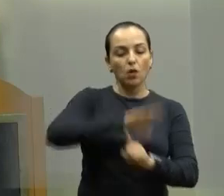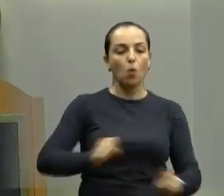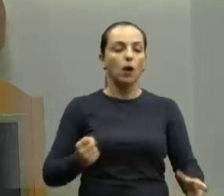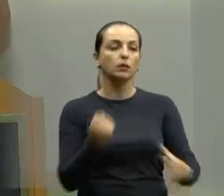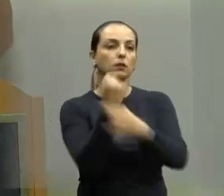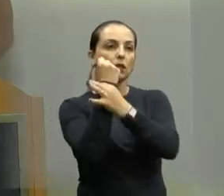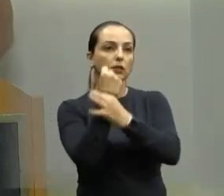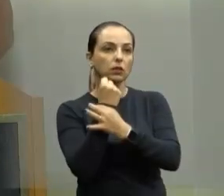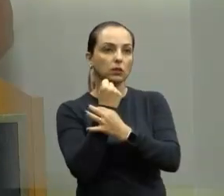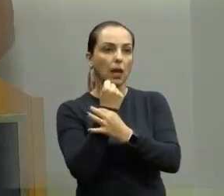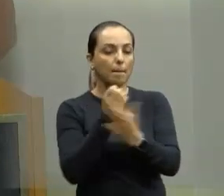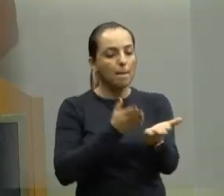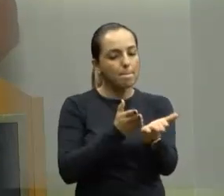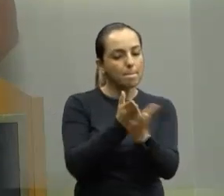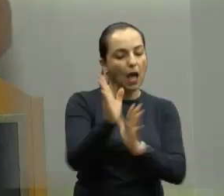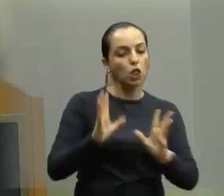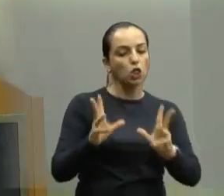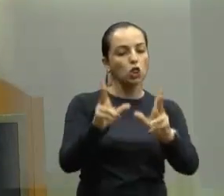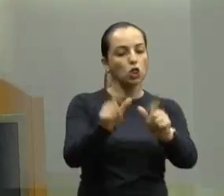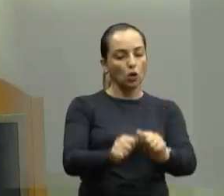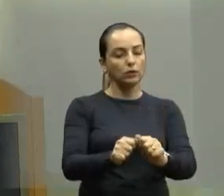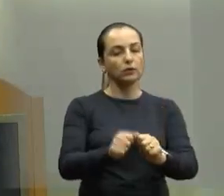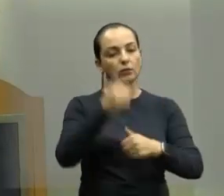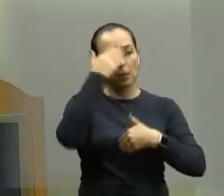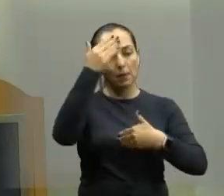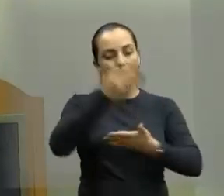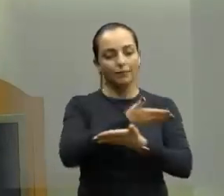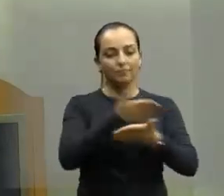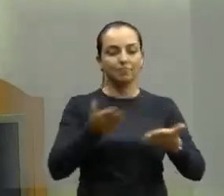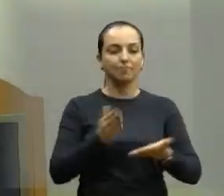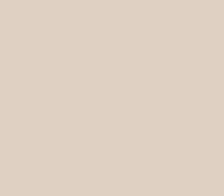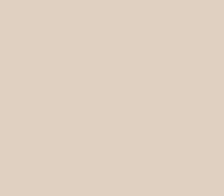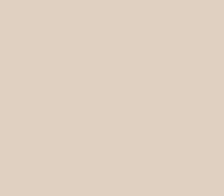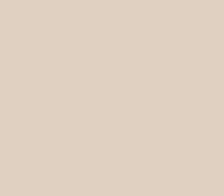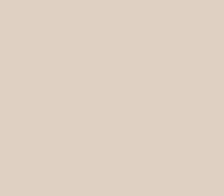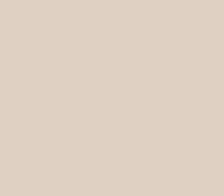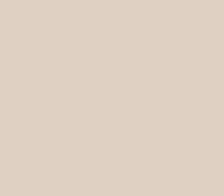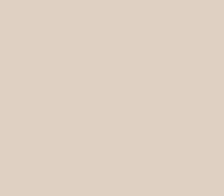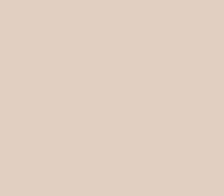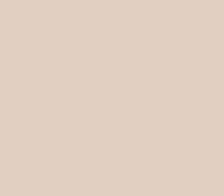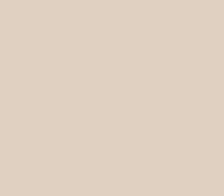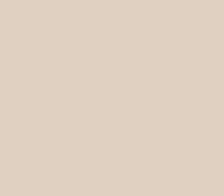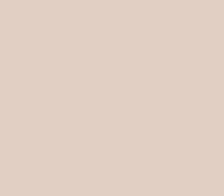para heterosis normatividade Muito obrigado ótima sessão a todos nós